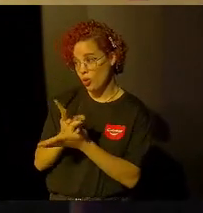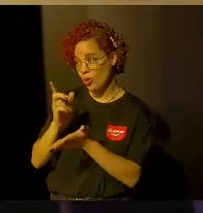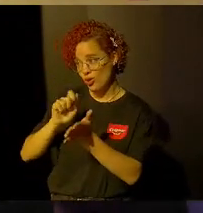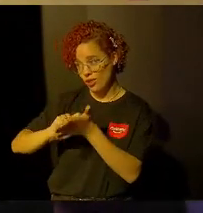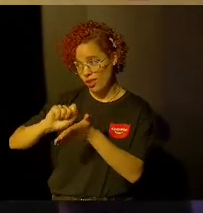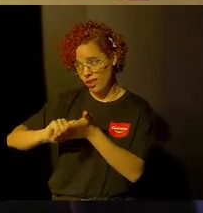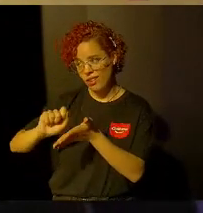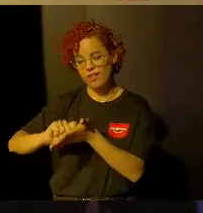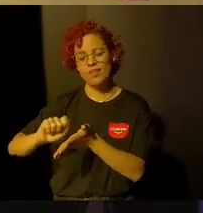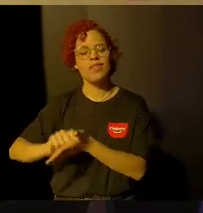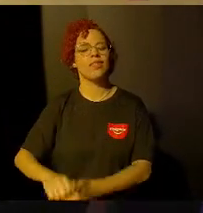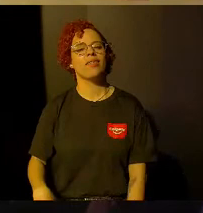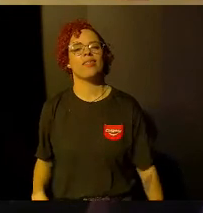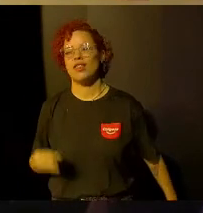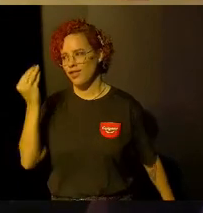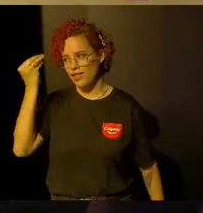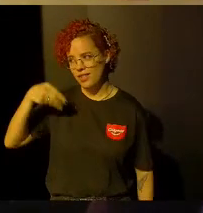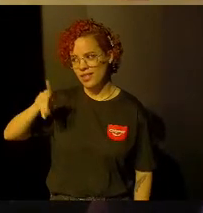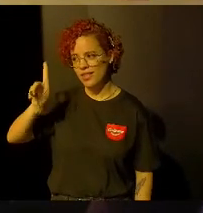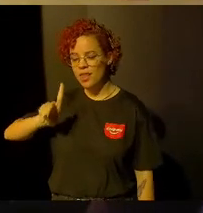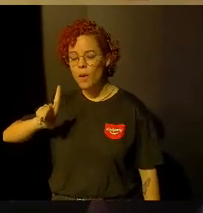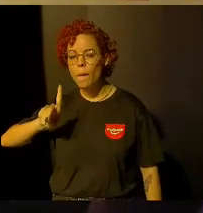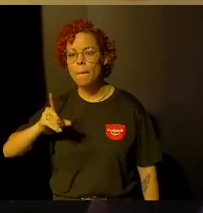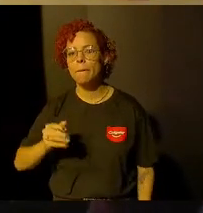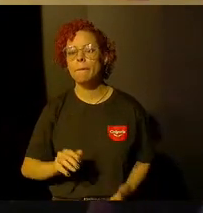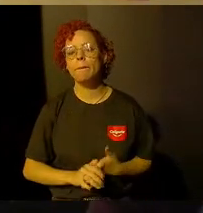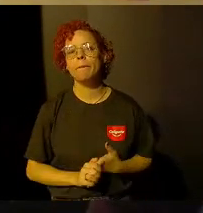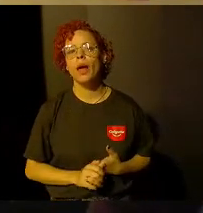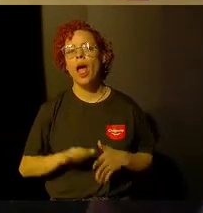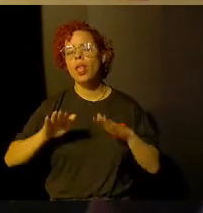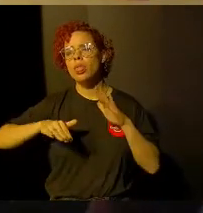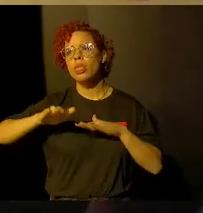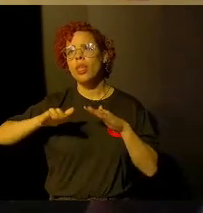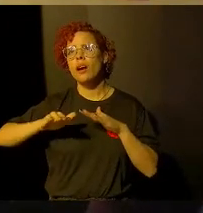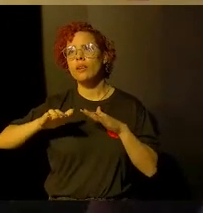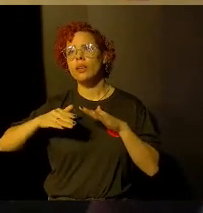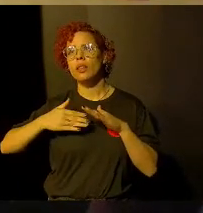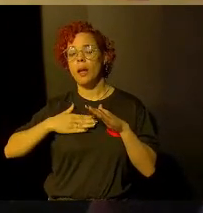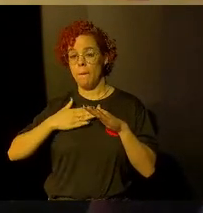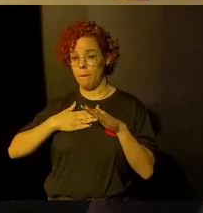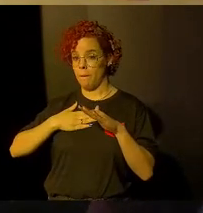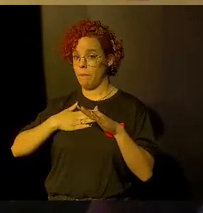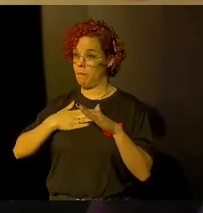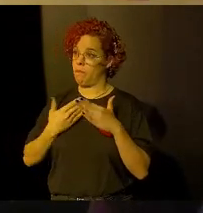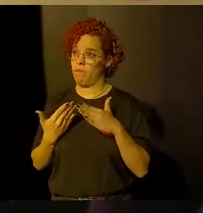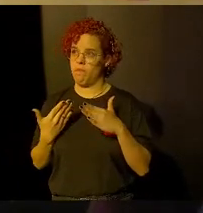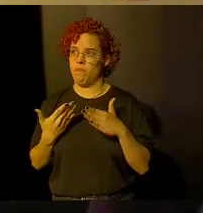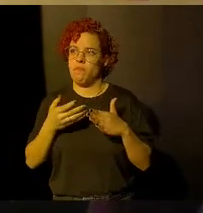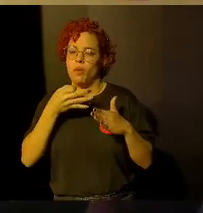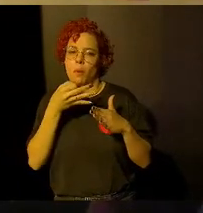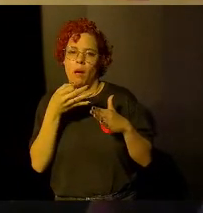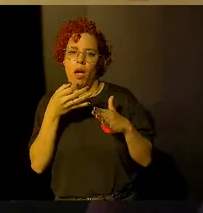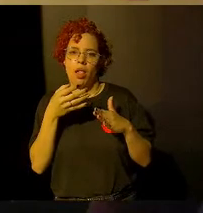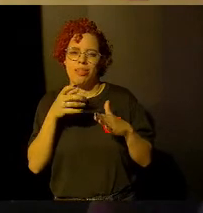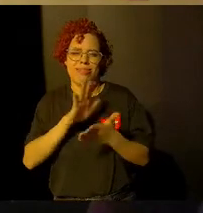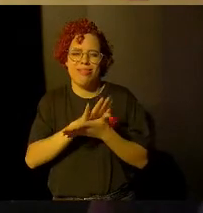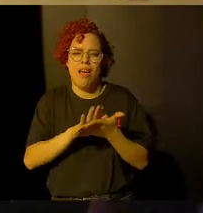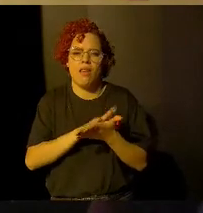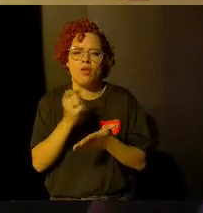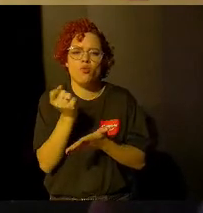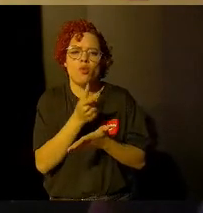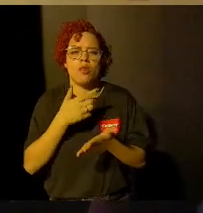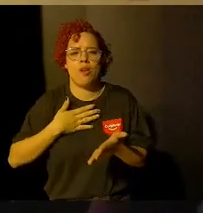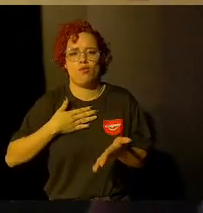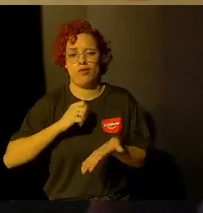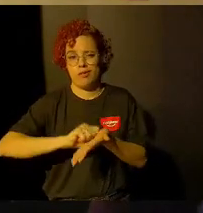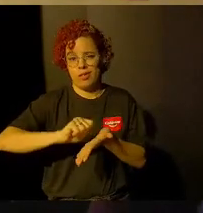desista continuo escrevendo e talvez na minha arrogância nada do que eu escrevo seja bom